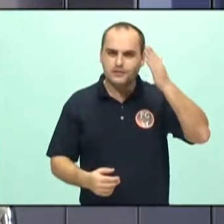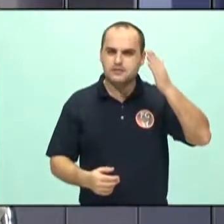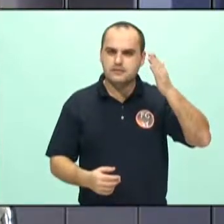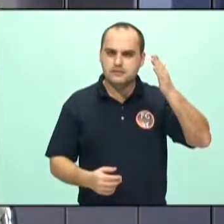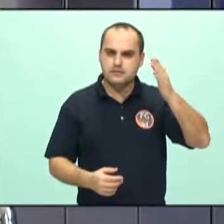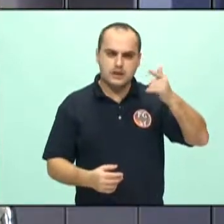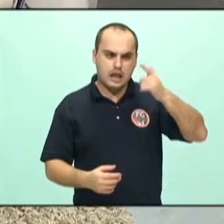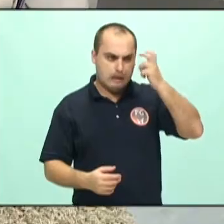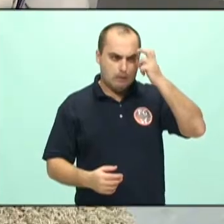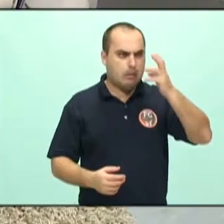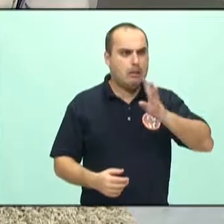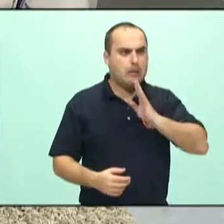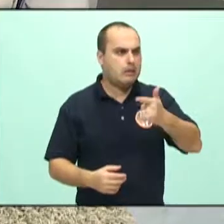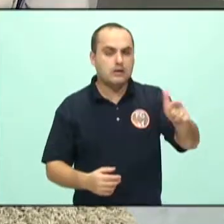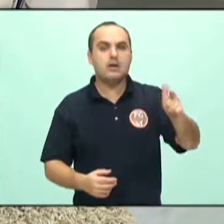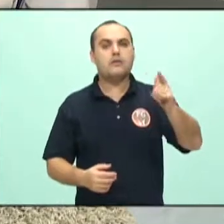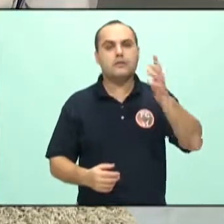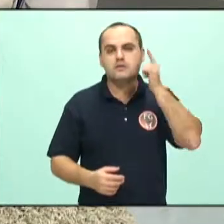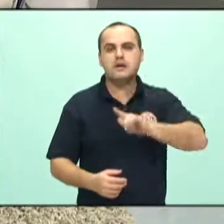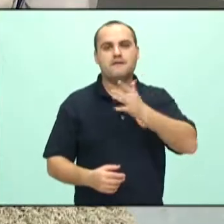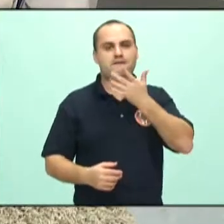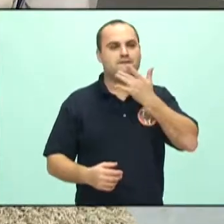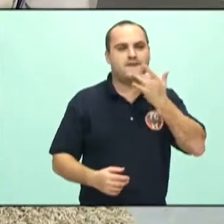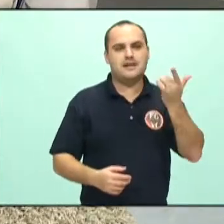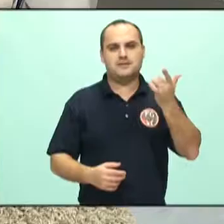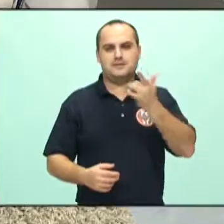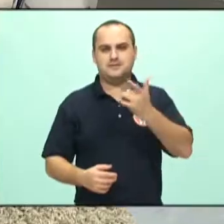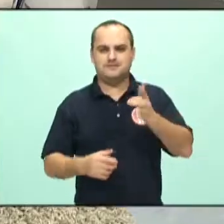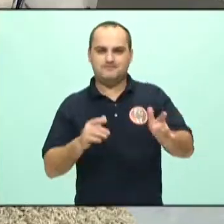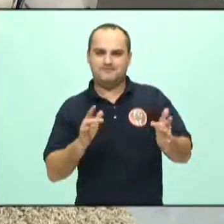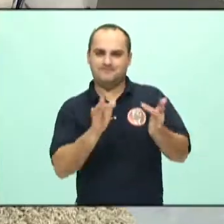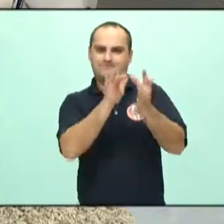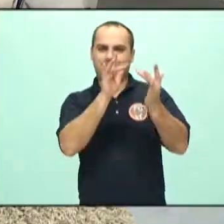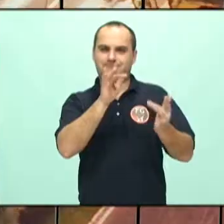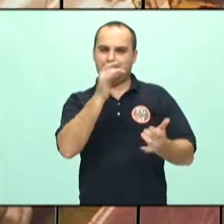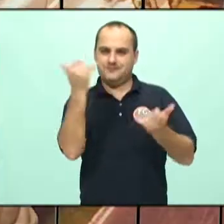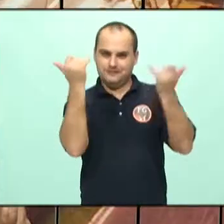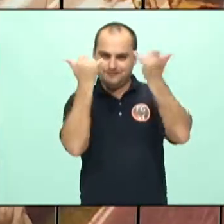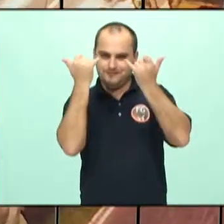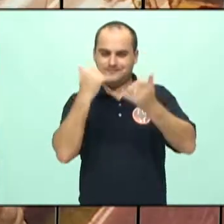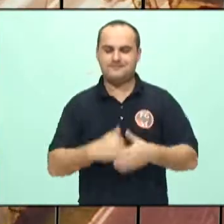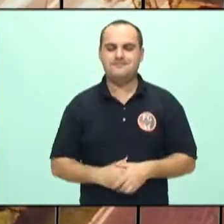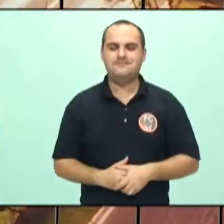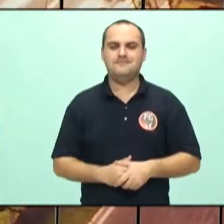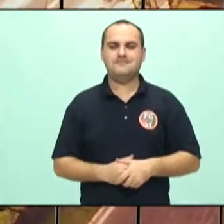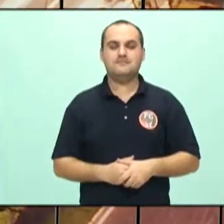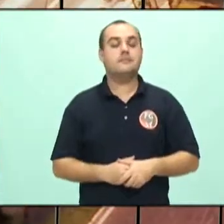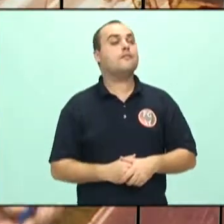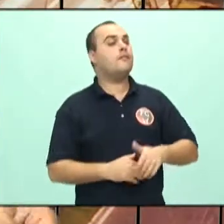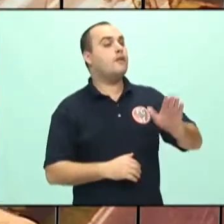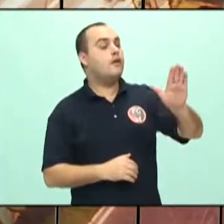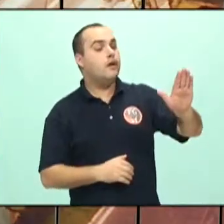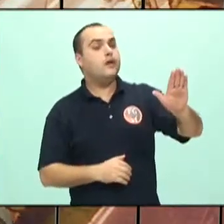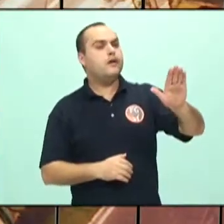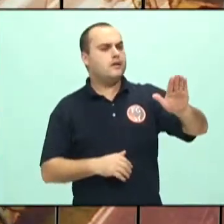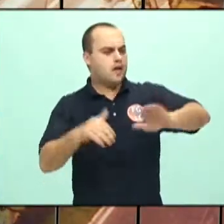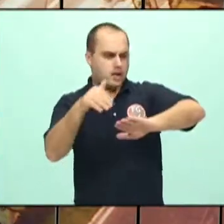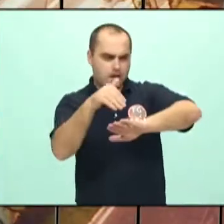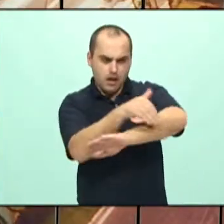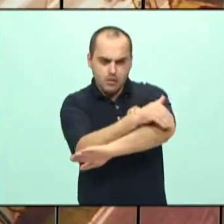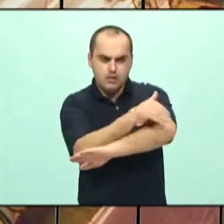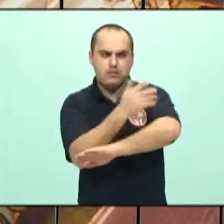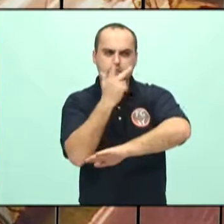a essas informações. Vereador, a gente ouve, de vez em quando, a gente ouve aí na rua e tal, mas